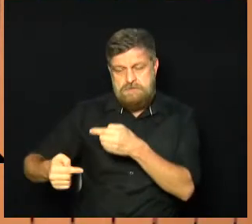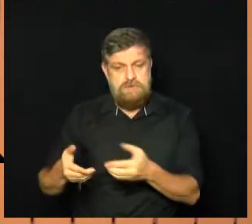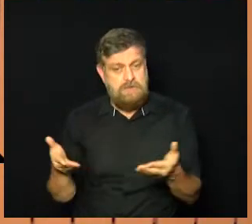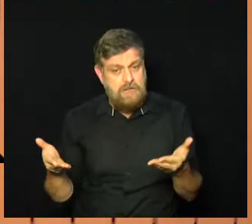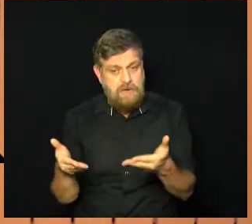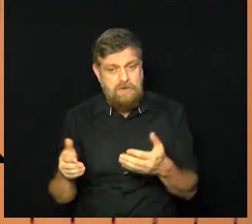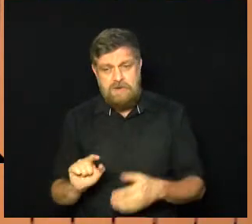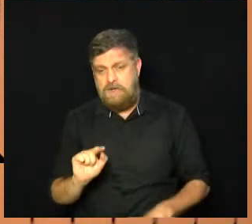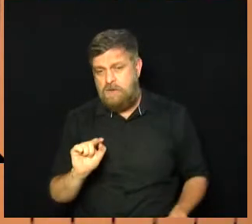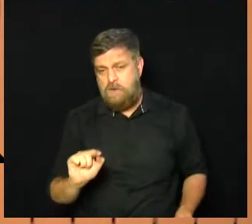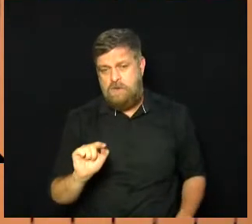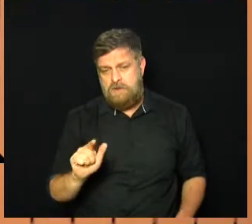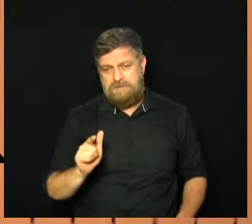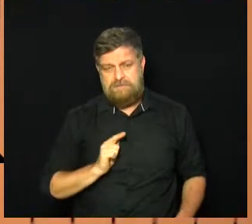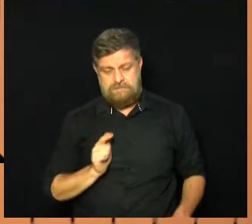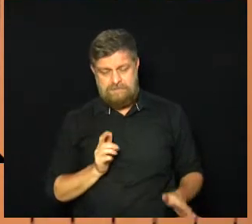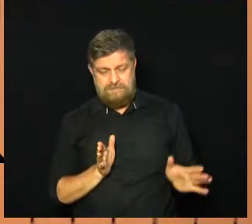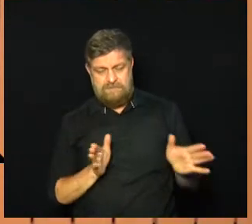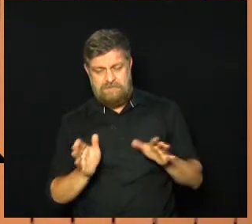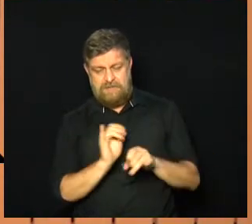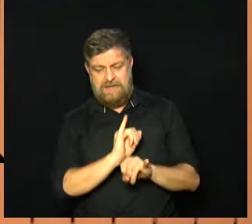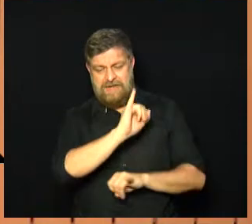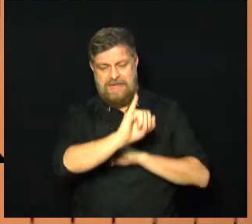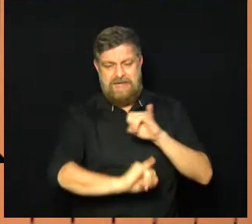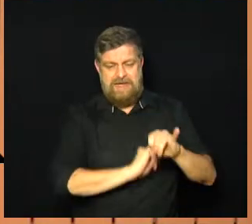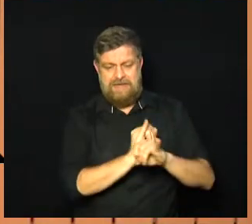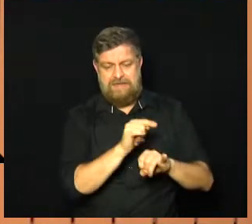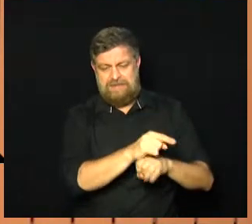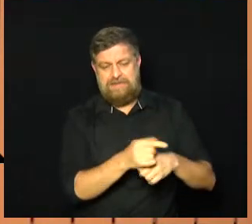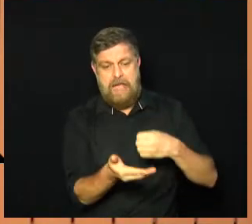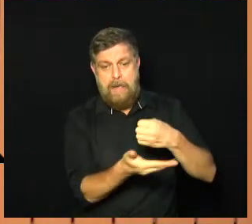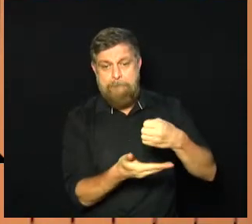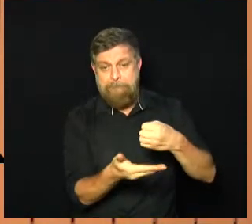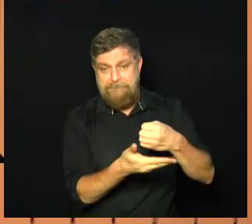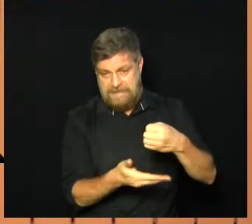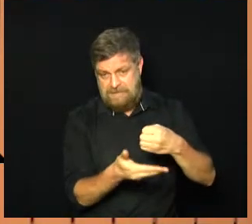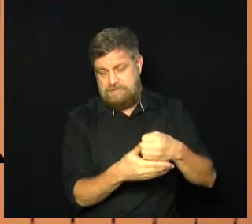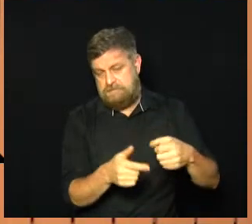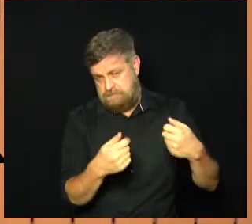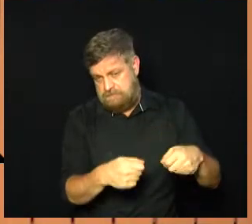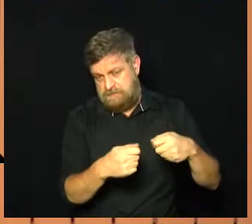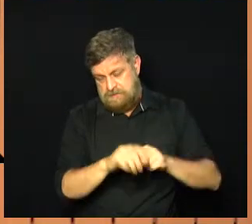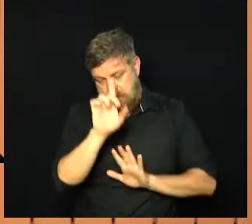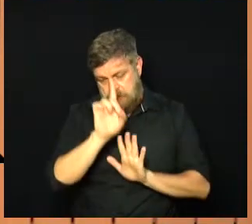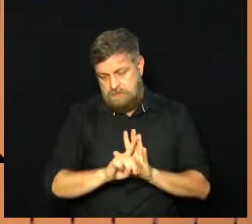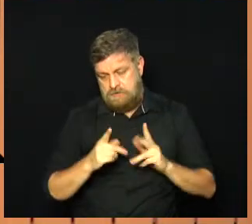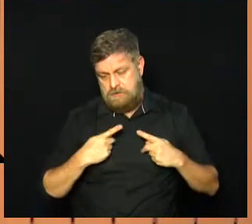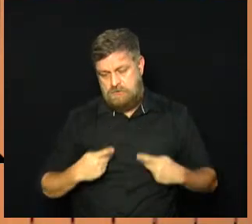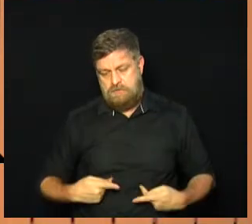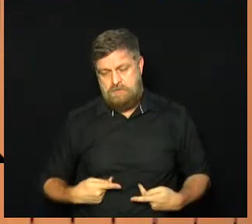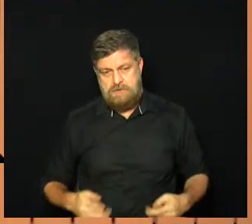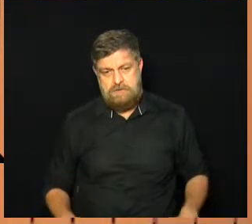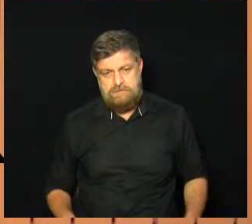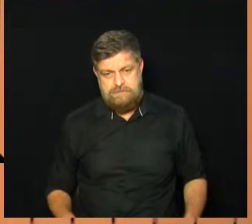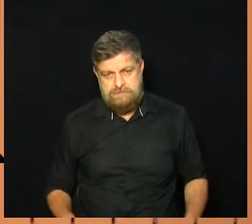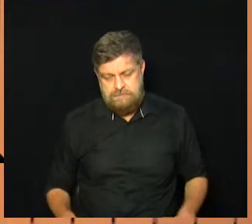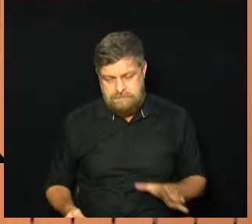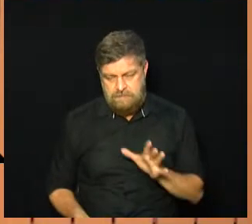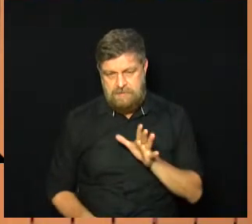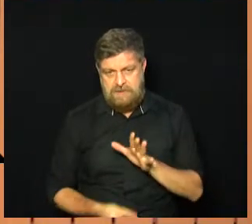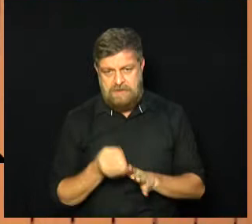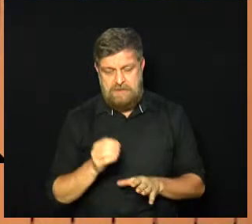justamente o acesso à internet como sendo uma necessidade básica e também sendo um direito humano. Implementar